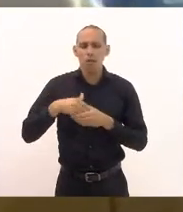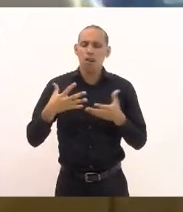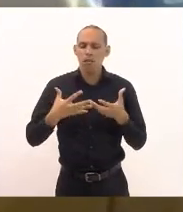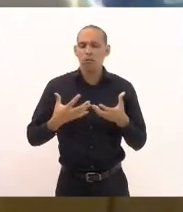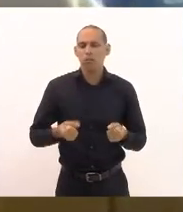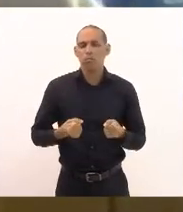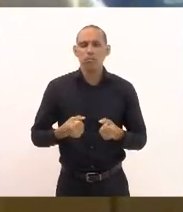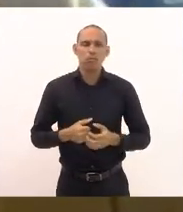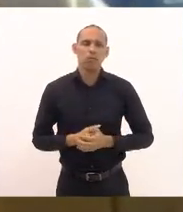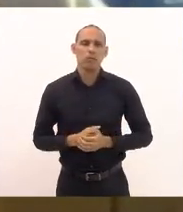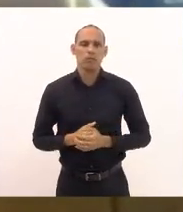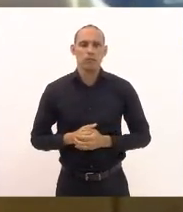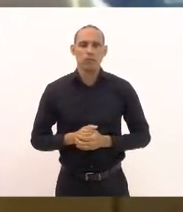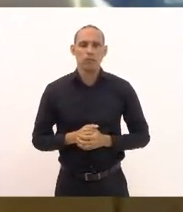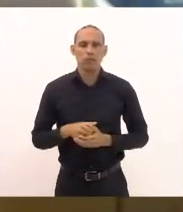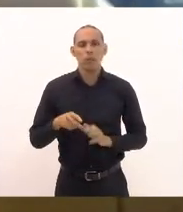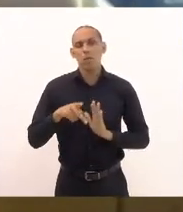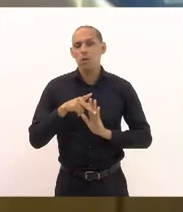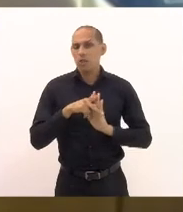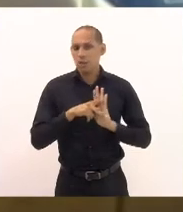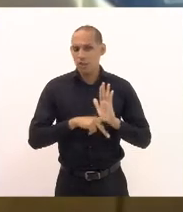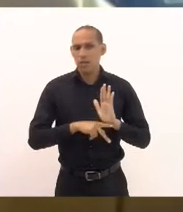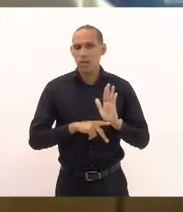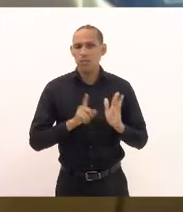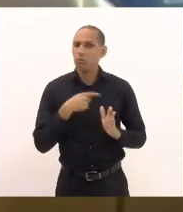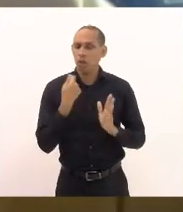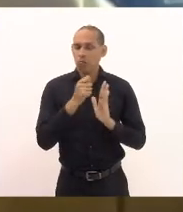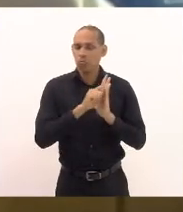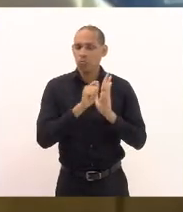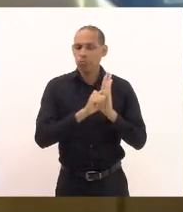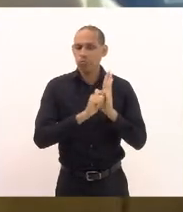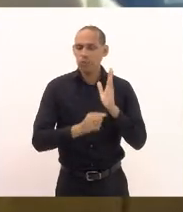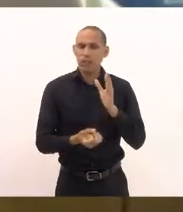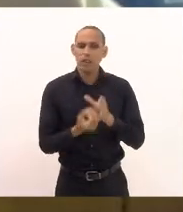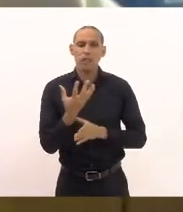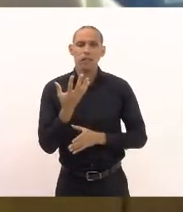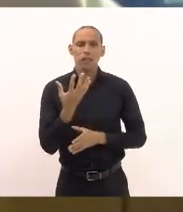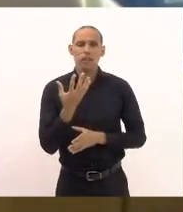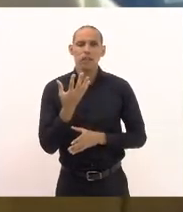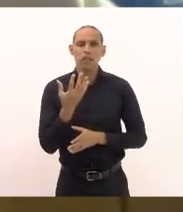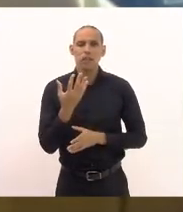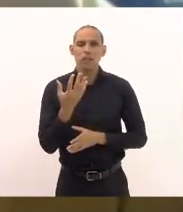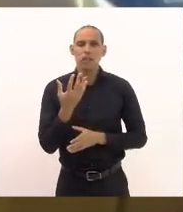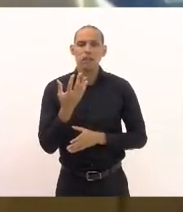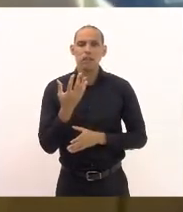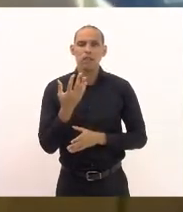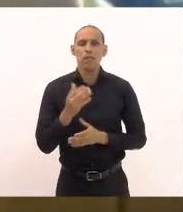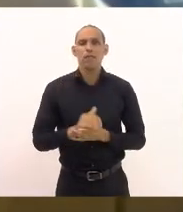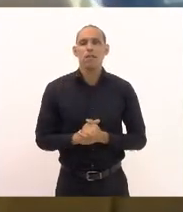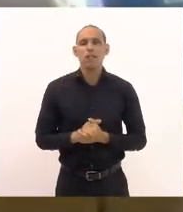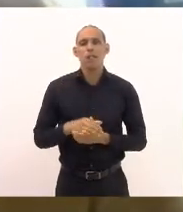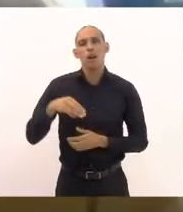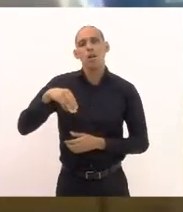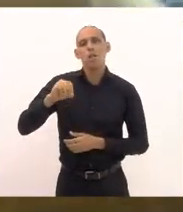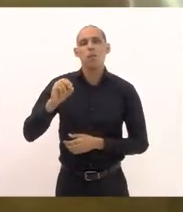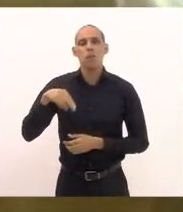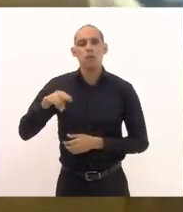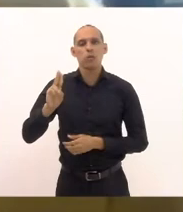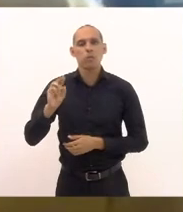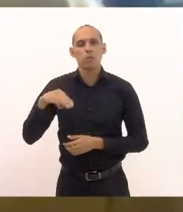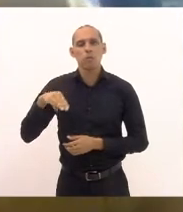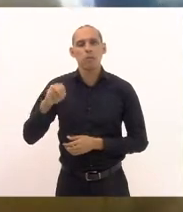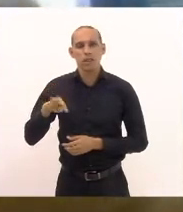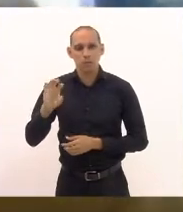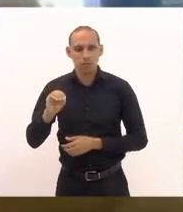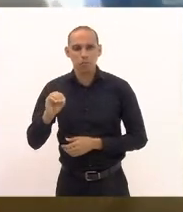favoravelmente ao projeto de nossa autoria, que criou o Monumento Natural Maria Cumprida. Eu